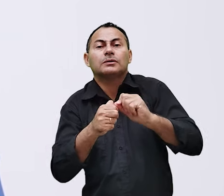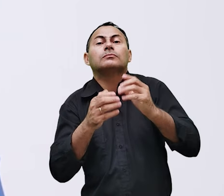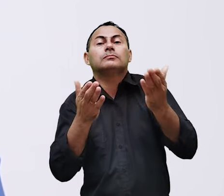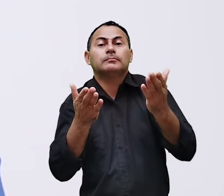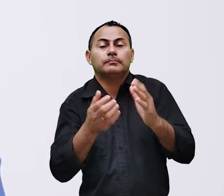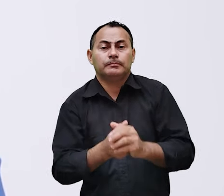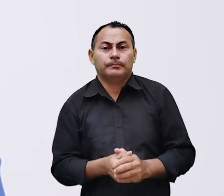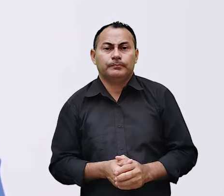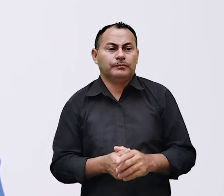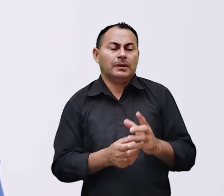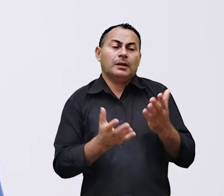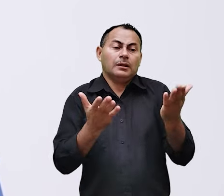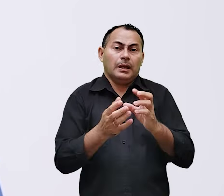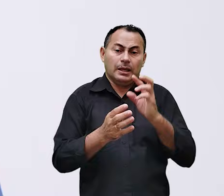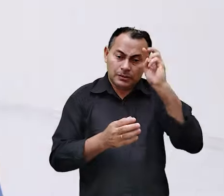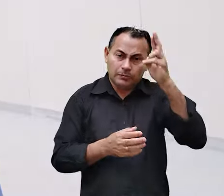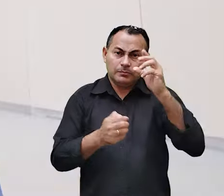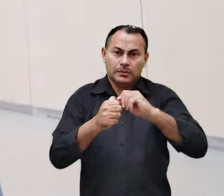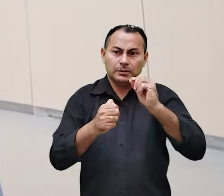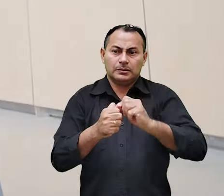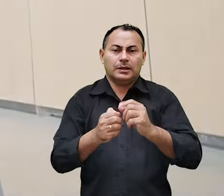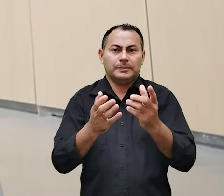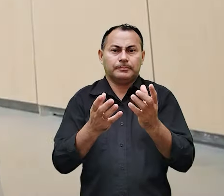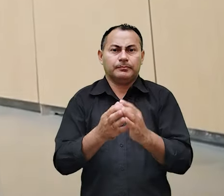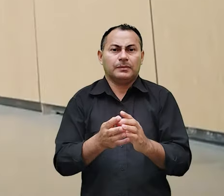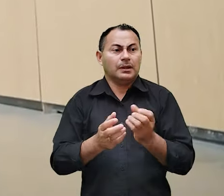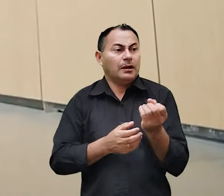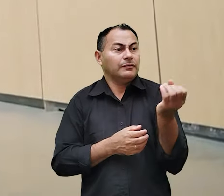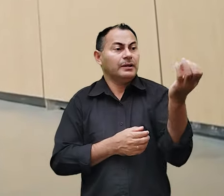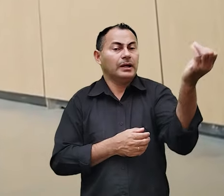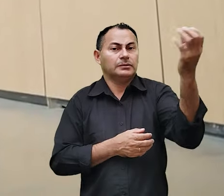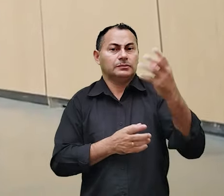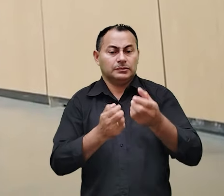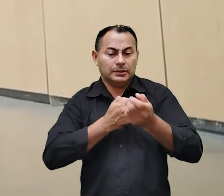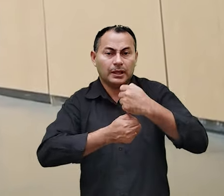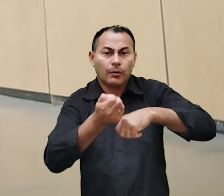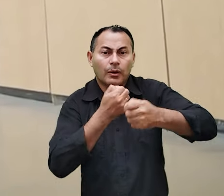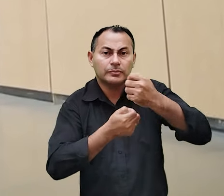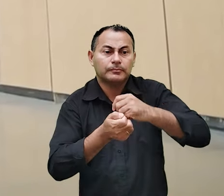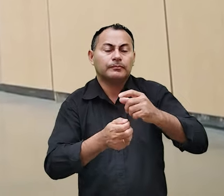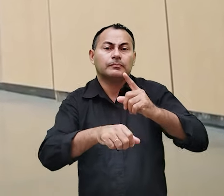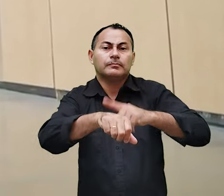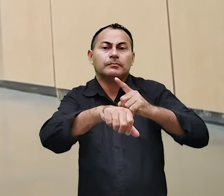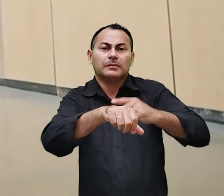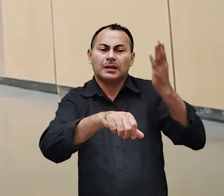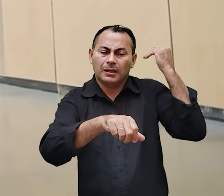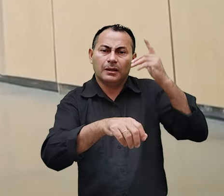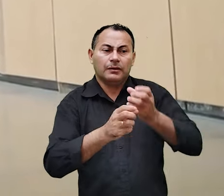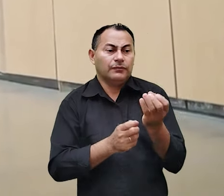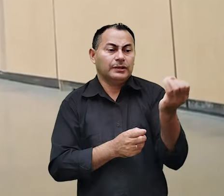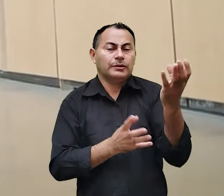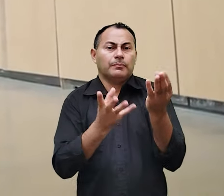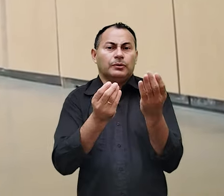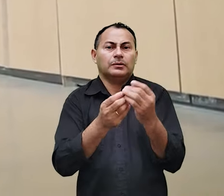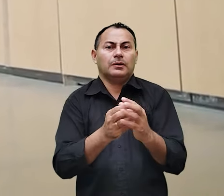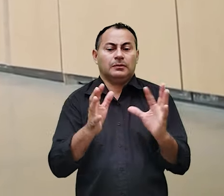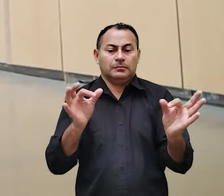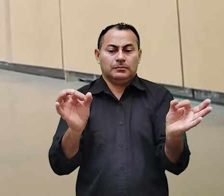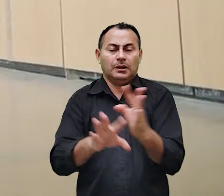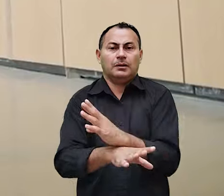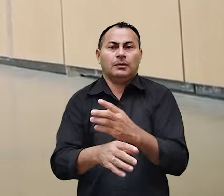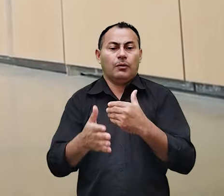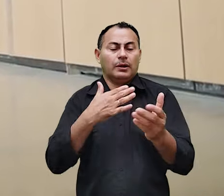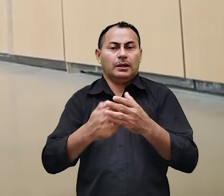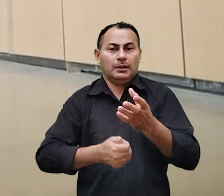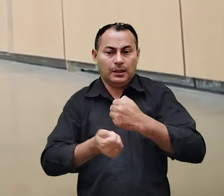O que eu posso fazer? Ele então resolve fazer uma viagem de negócios. Naquele tempo tinha-se que viajar